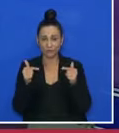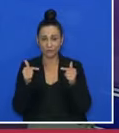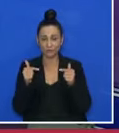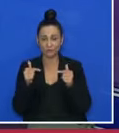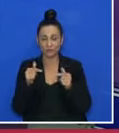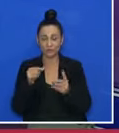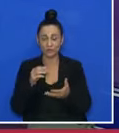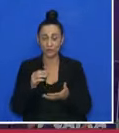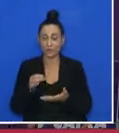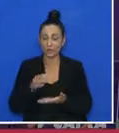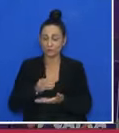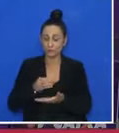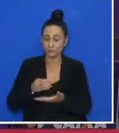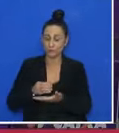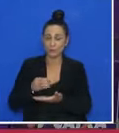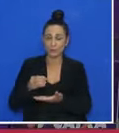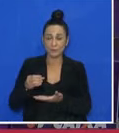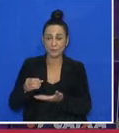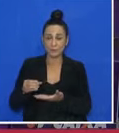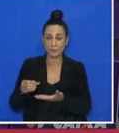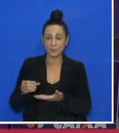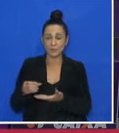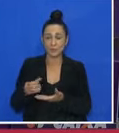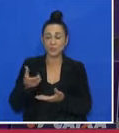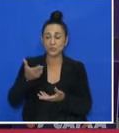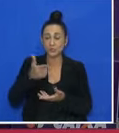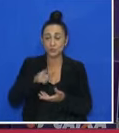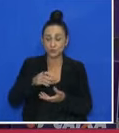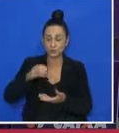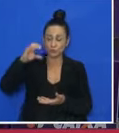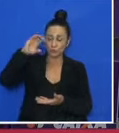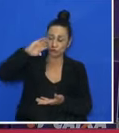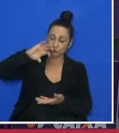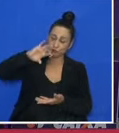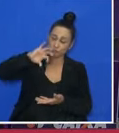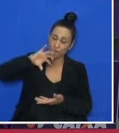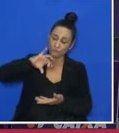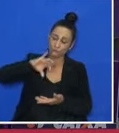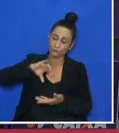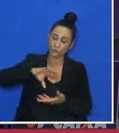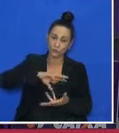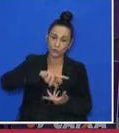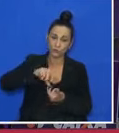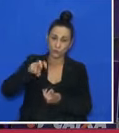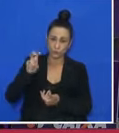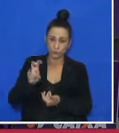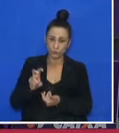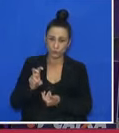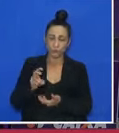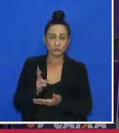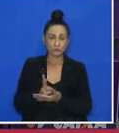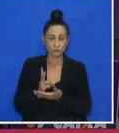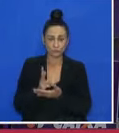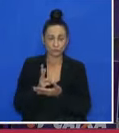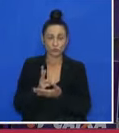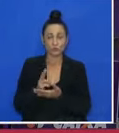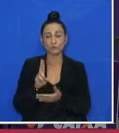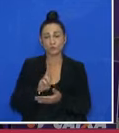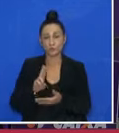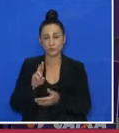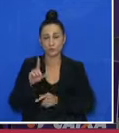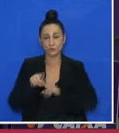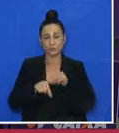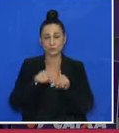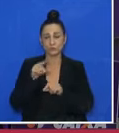6 dezenas sorteadas no primeiro sorteio da dupla cena e colocá-las no suporte em cima do globo número 5, ou seja, do mesmo globo